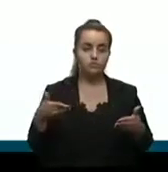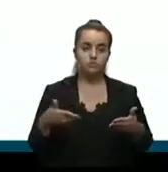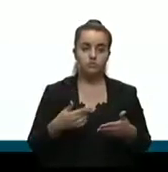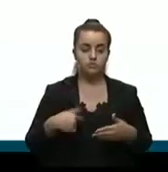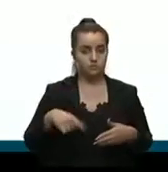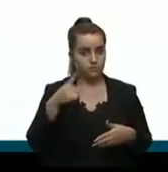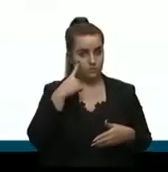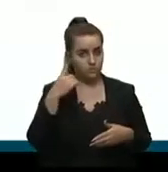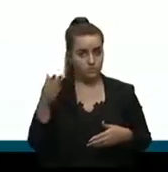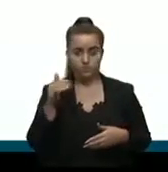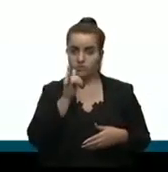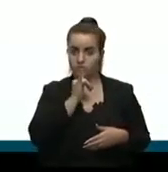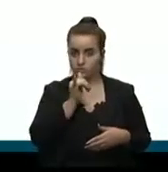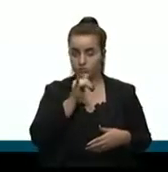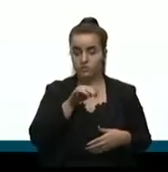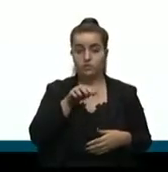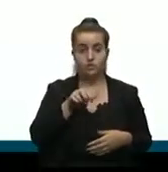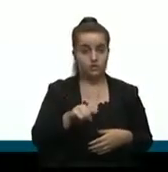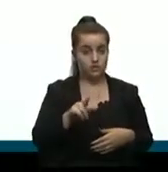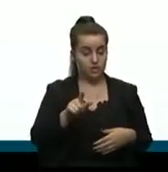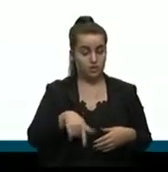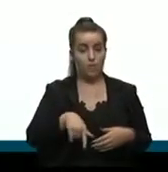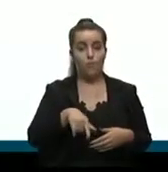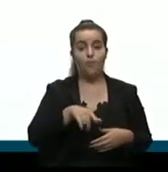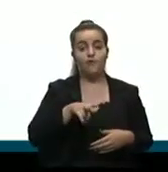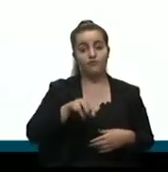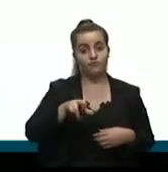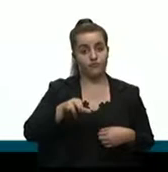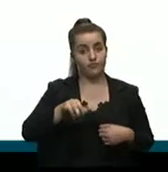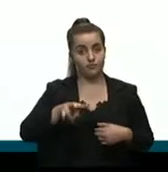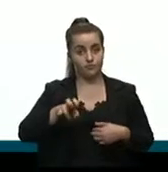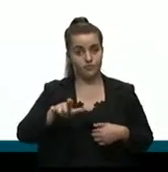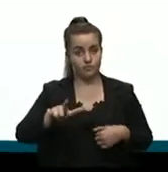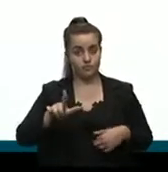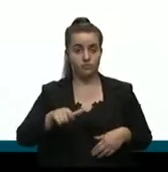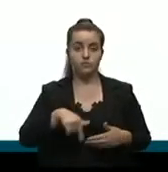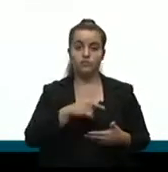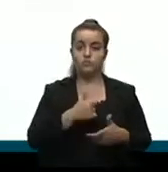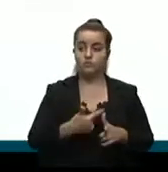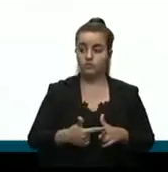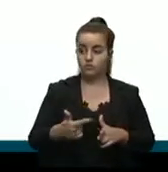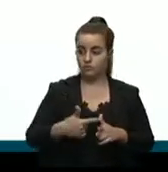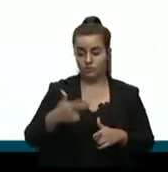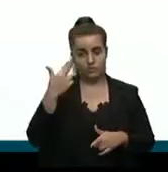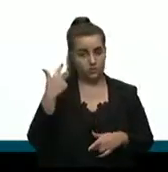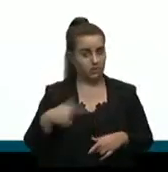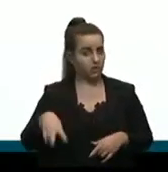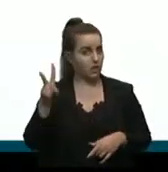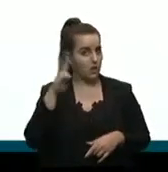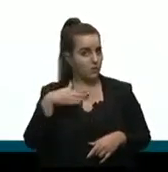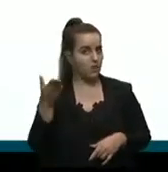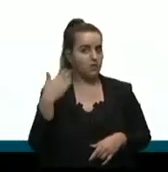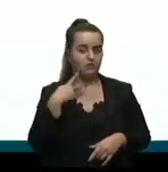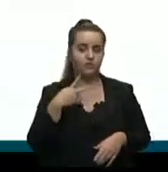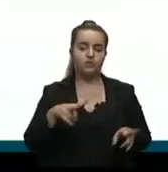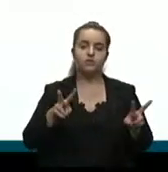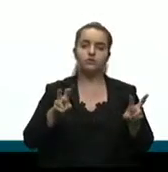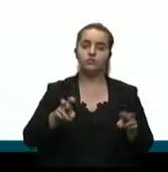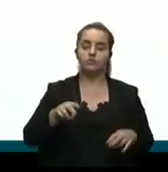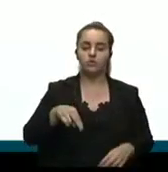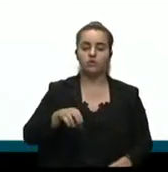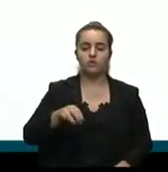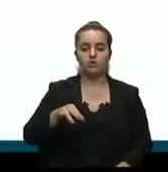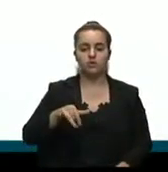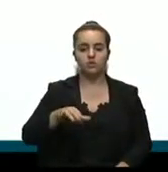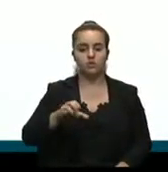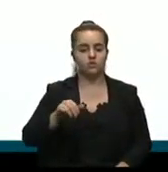o seguinte exemplo. Seja uma variável em distribuição normal, lembre-se que eu falei da notação, que